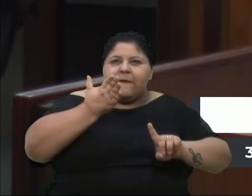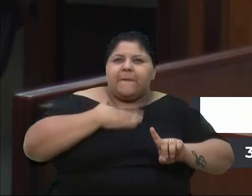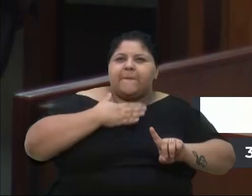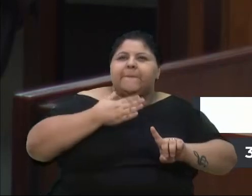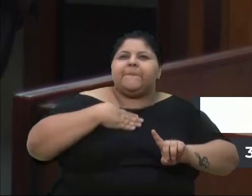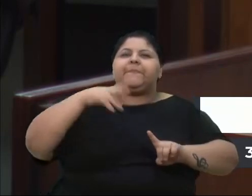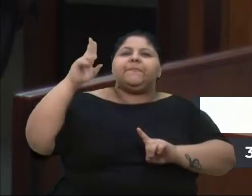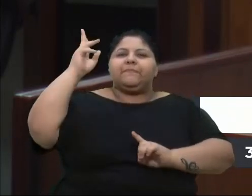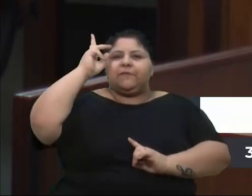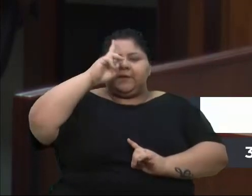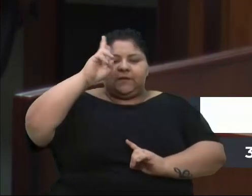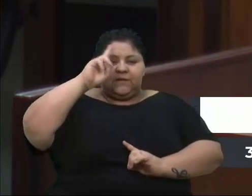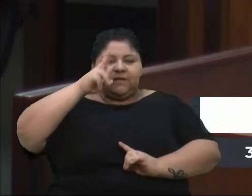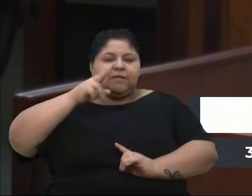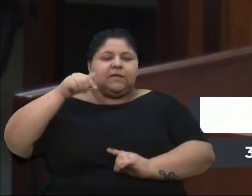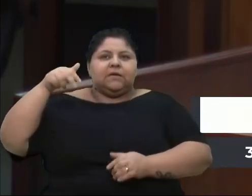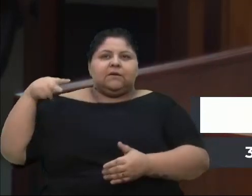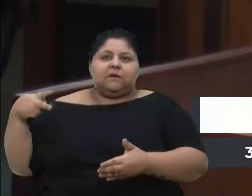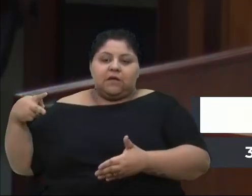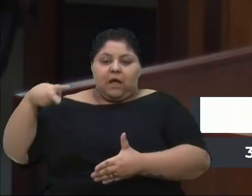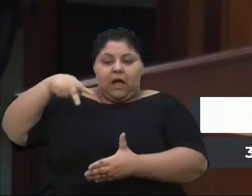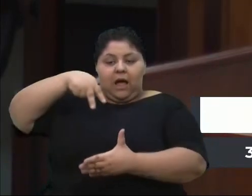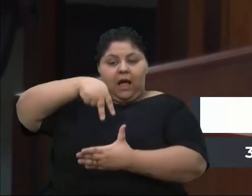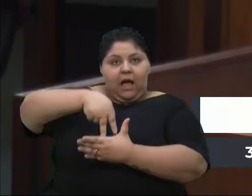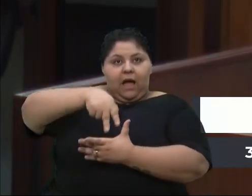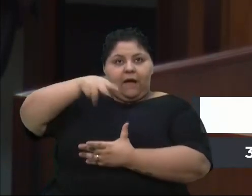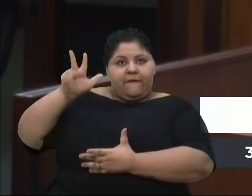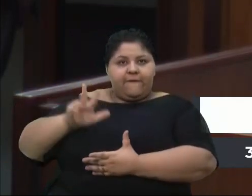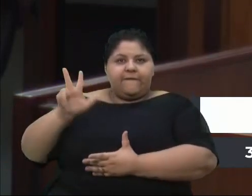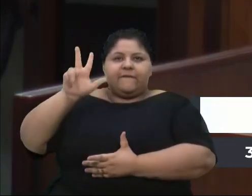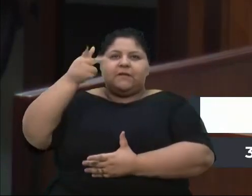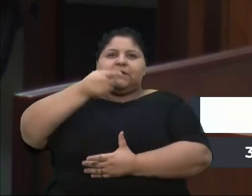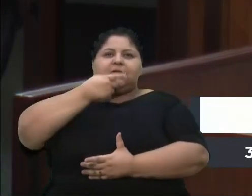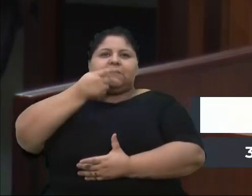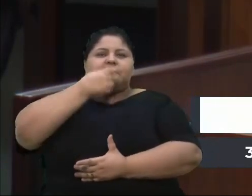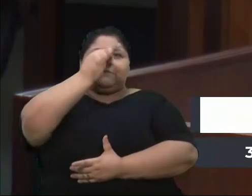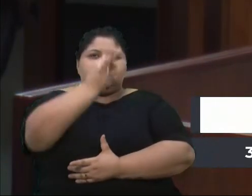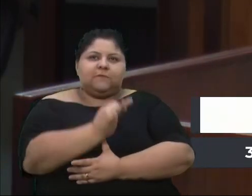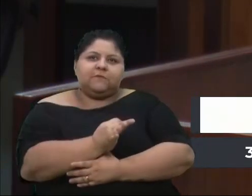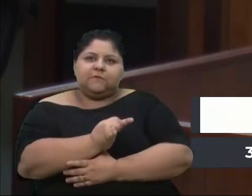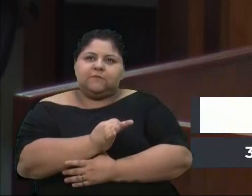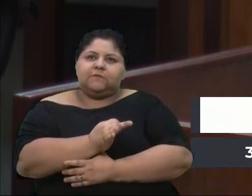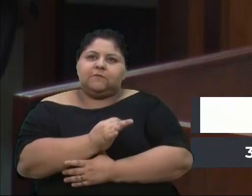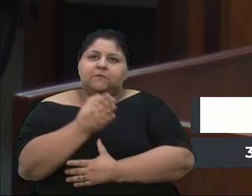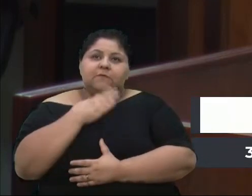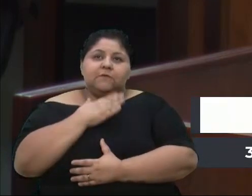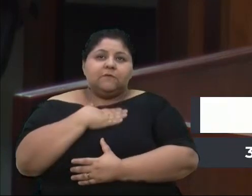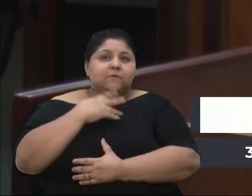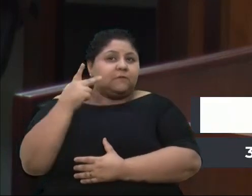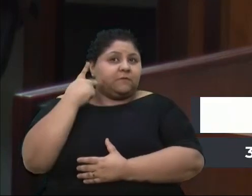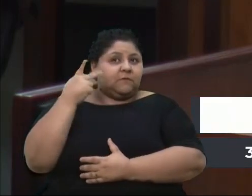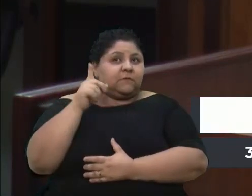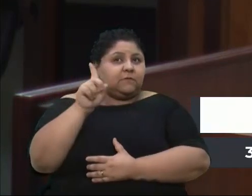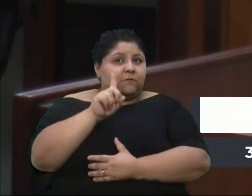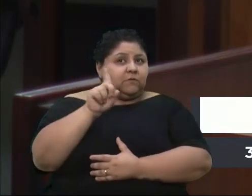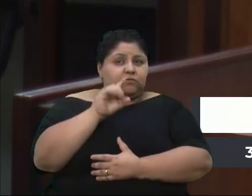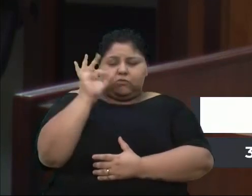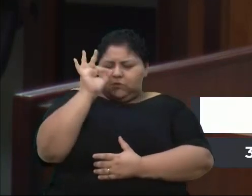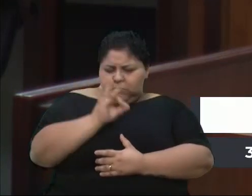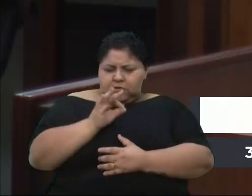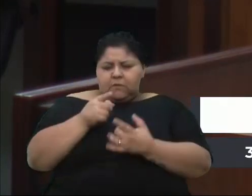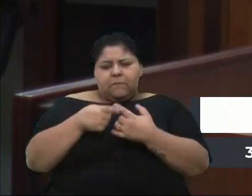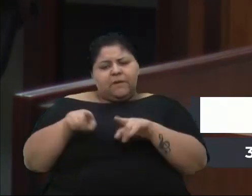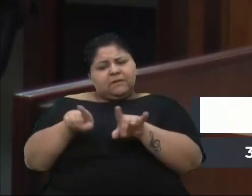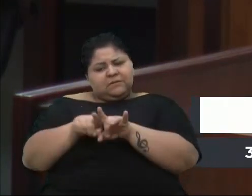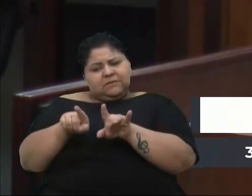Juliano Valim estará aqui valorizando e falando o correto. E esse vereador, não sou perfeito, também sou humano